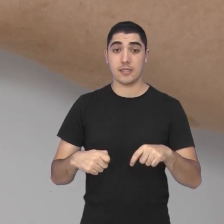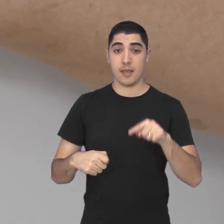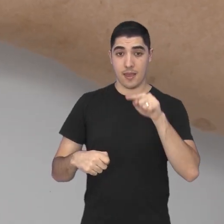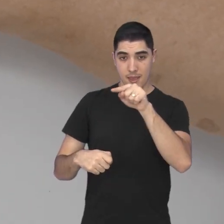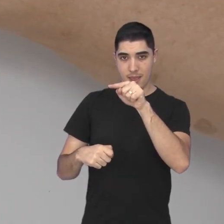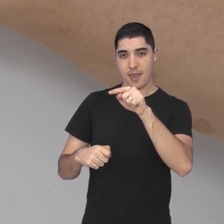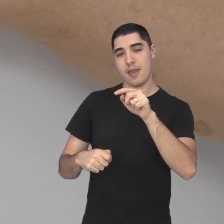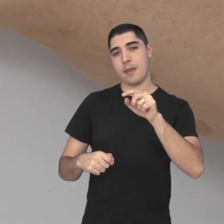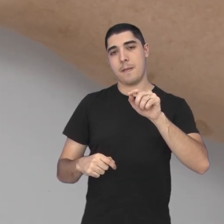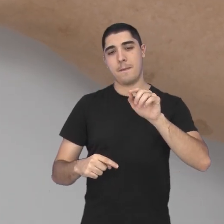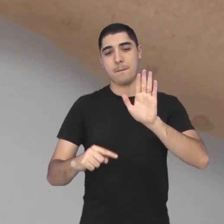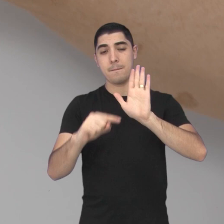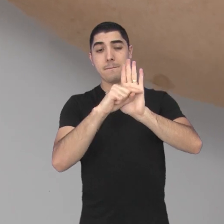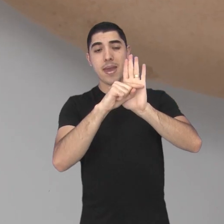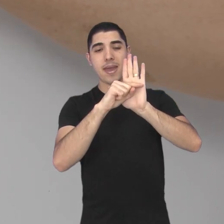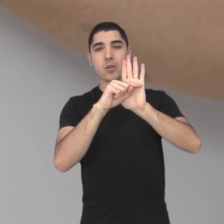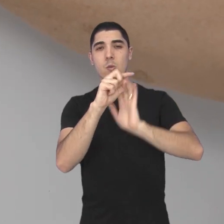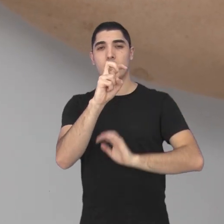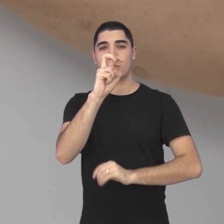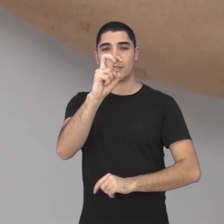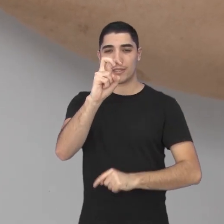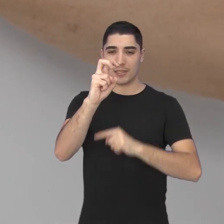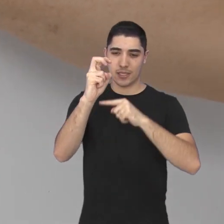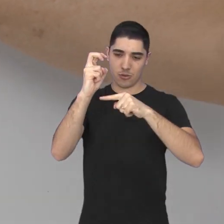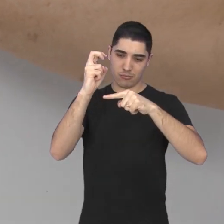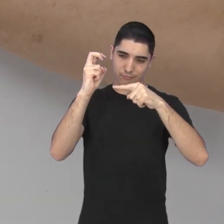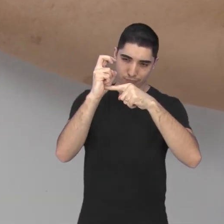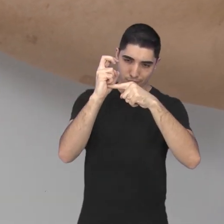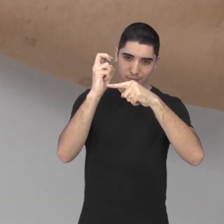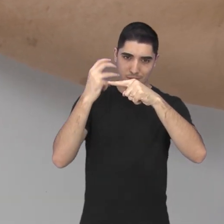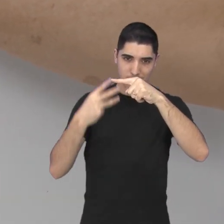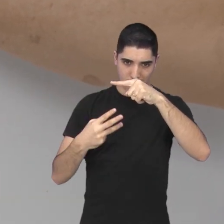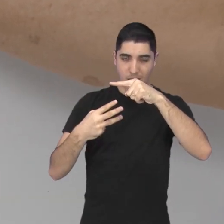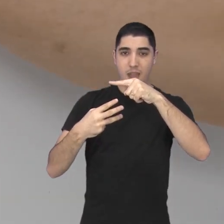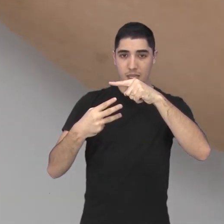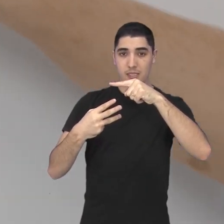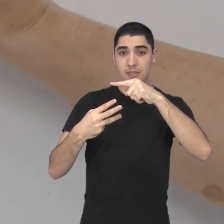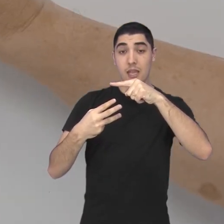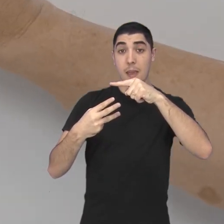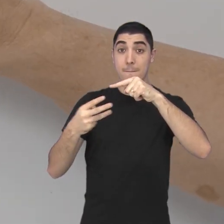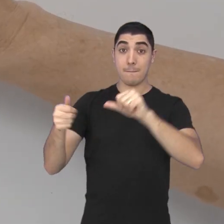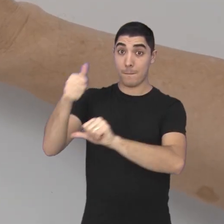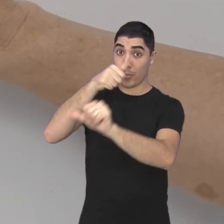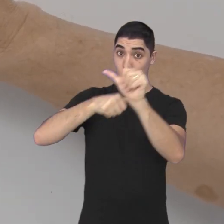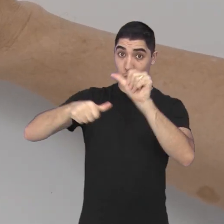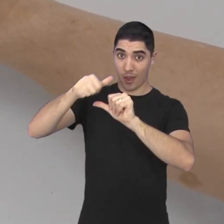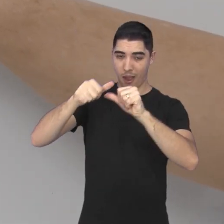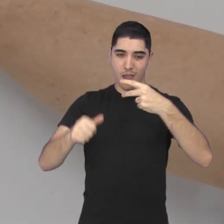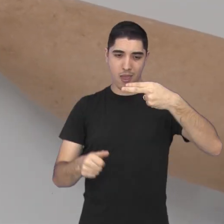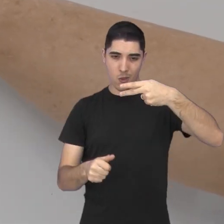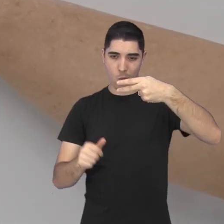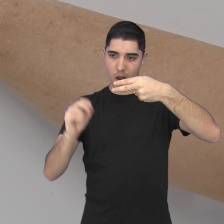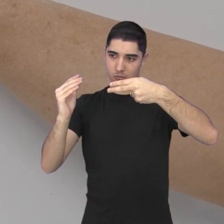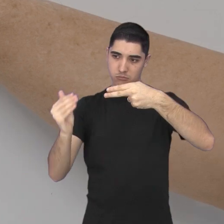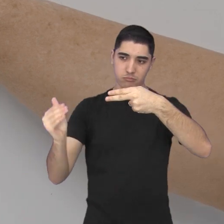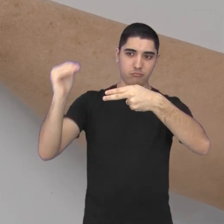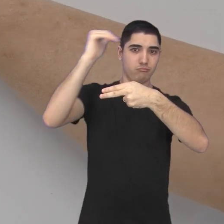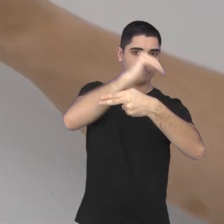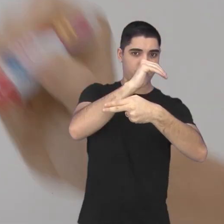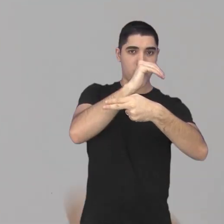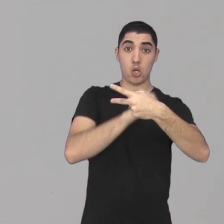esse termo aqui, que é menos 5 terços, e jogar para o outro lado da igualdade. Quando a gente faz isso, a gente troca de